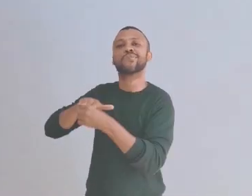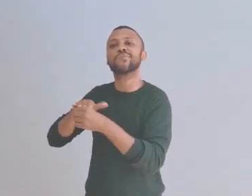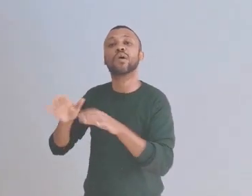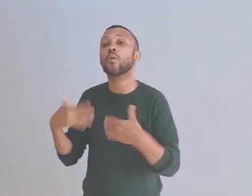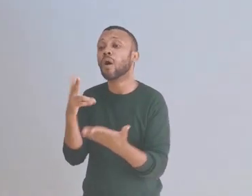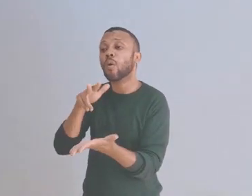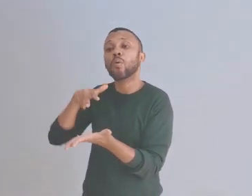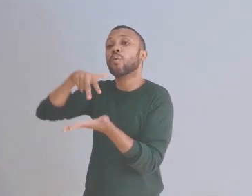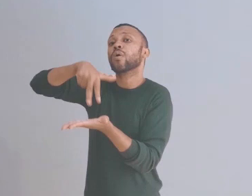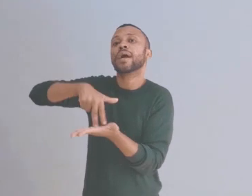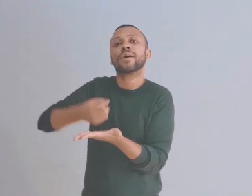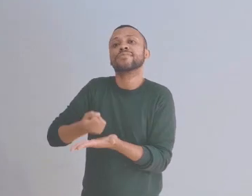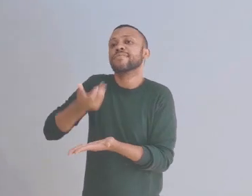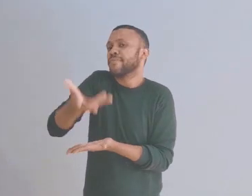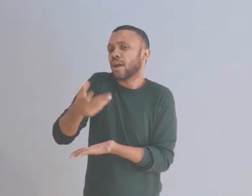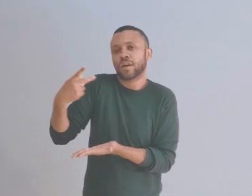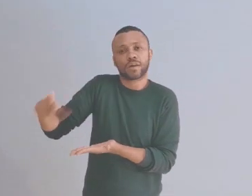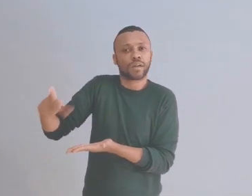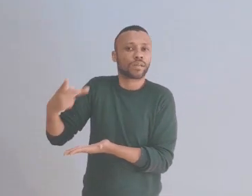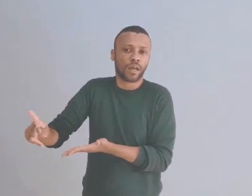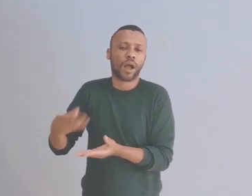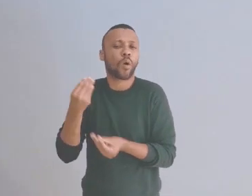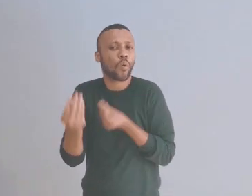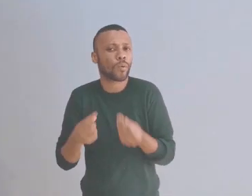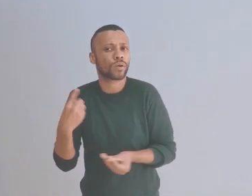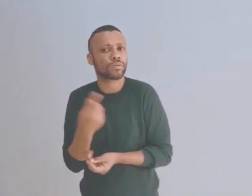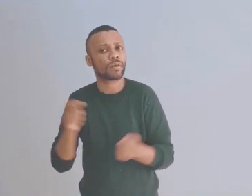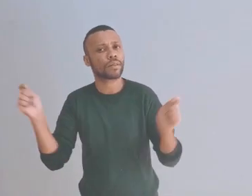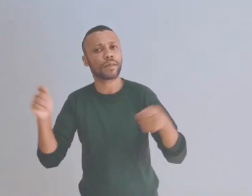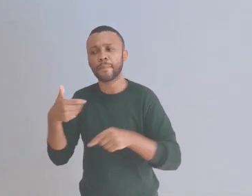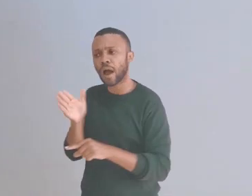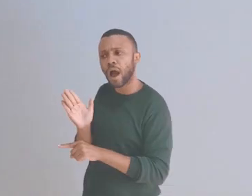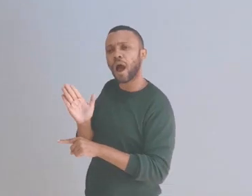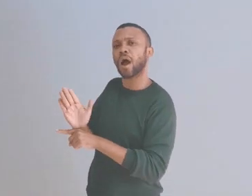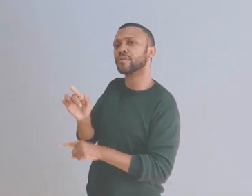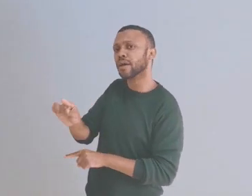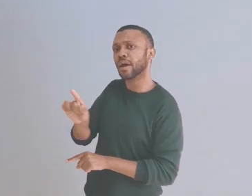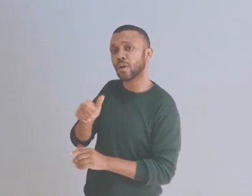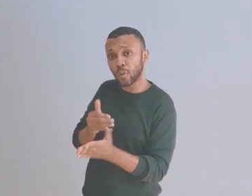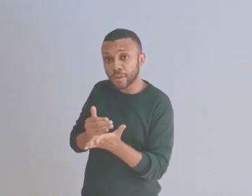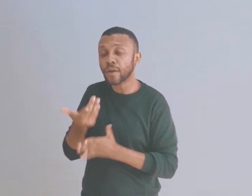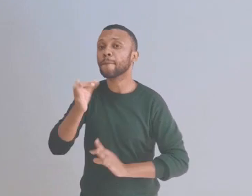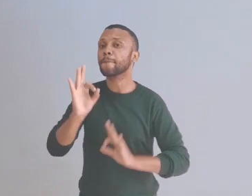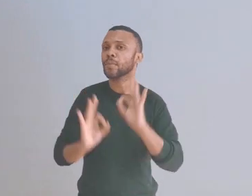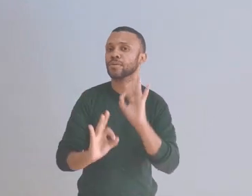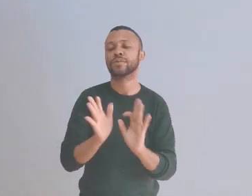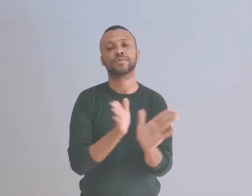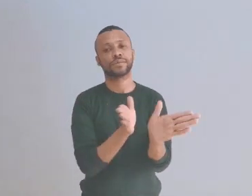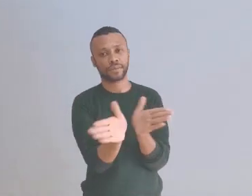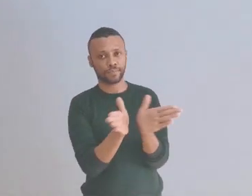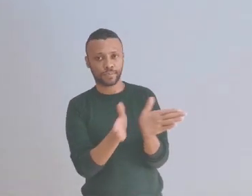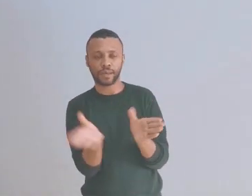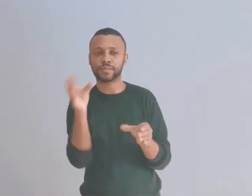ela deve estar e como é que a gente pode ajudar ela? Como eu falei, eu comecei com um projeto de acessibilidade lá no meu colégio,